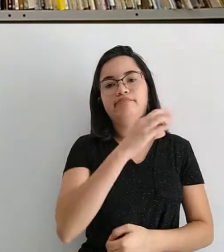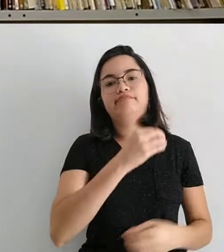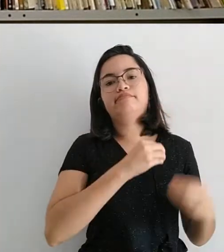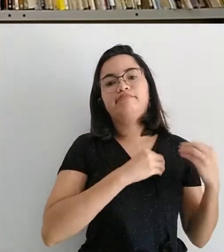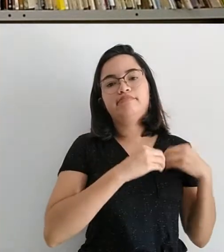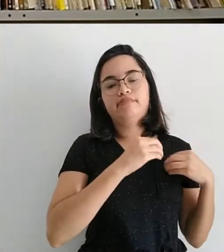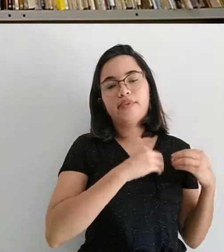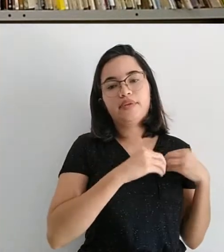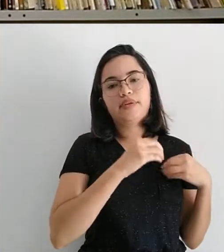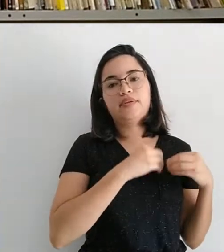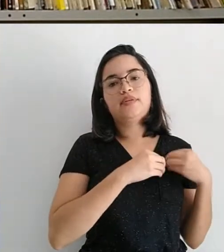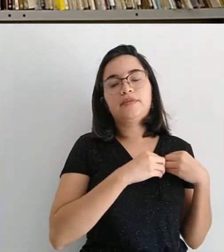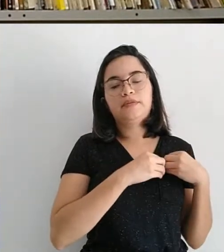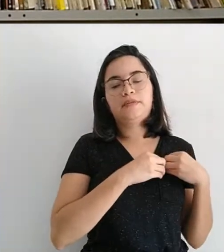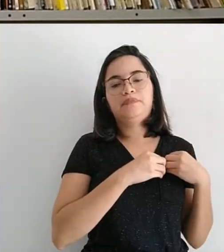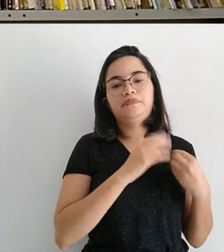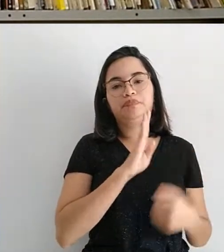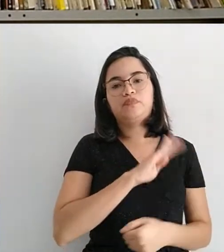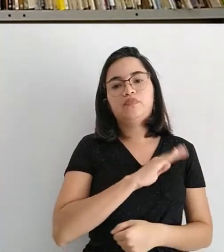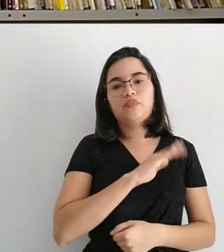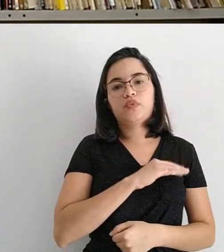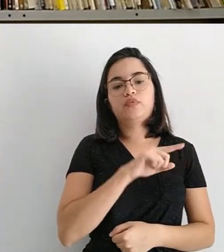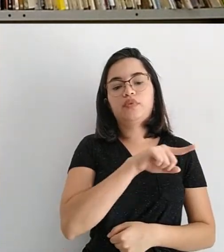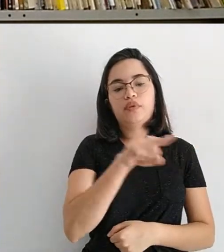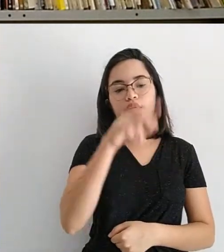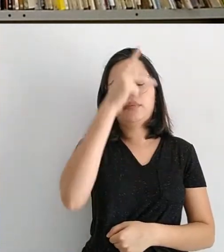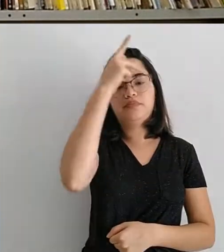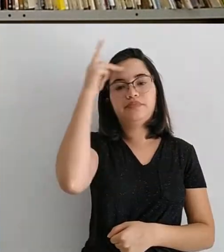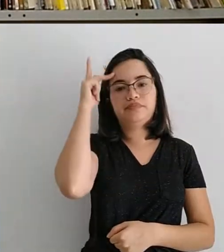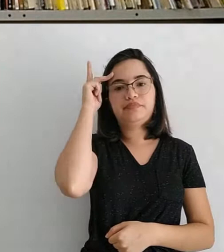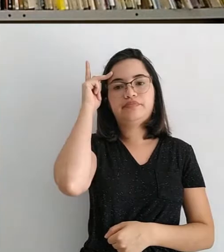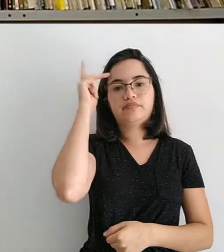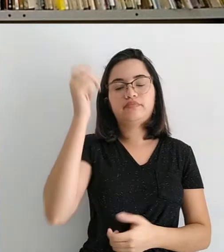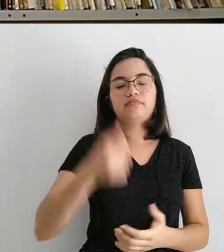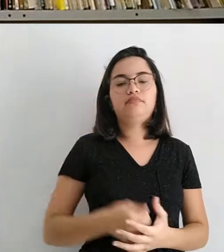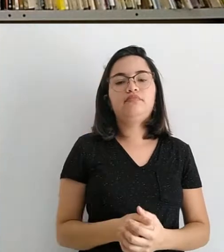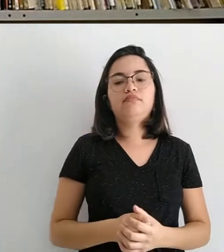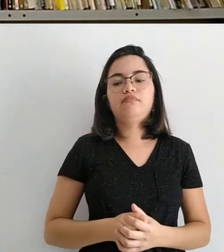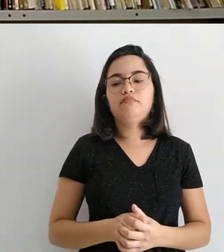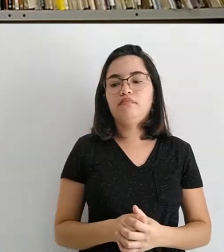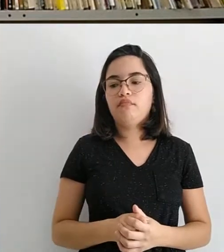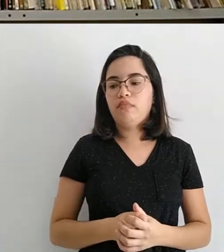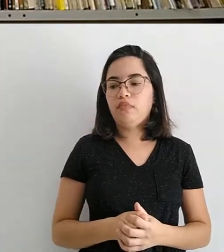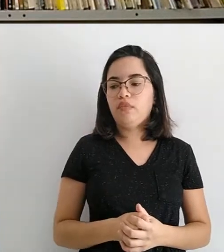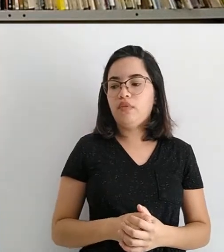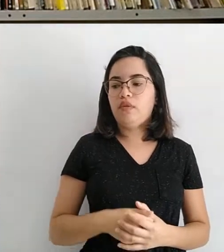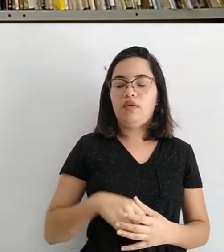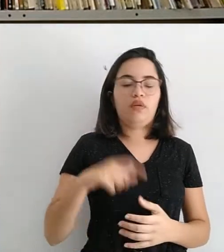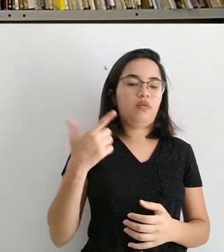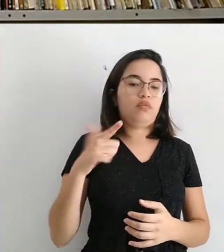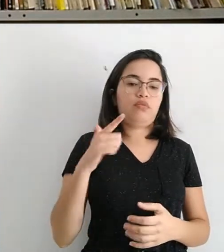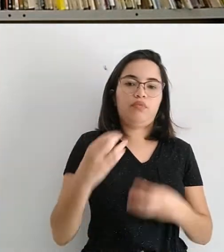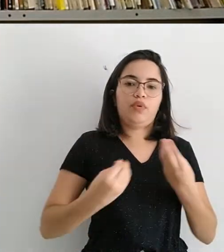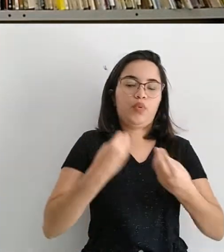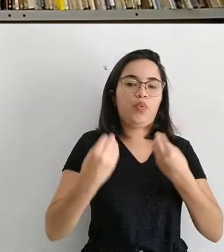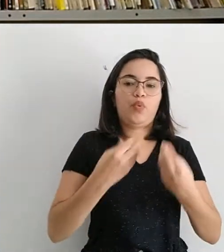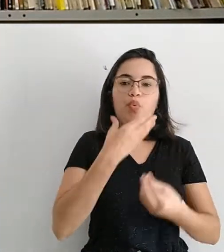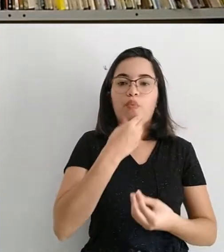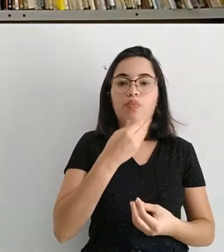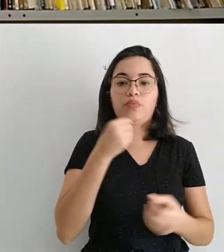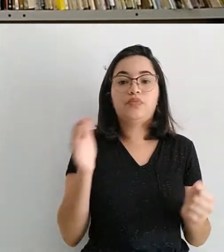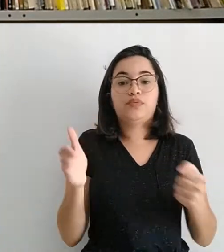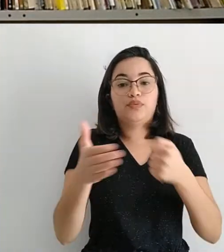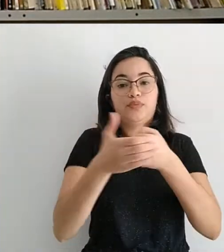havia pecado no coração daquelas pessoas. Não tem como o homem se esconder de